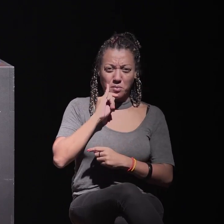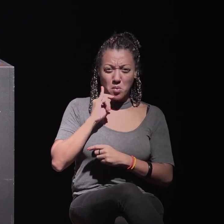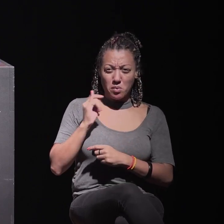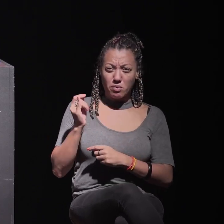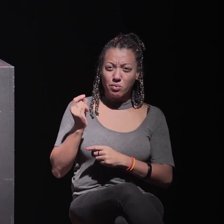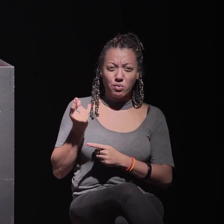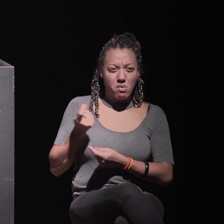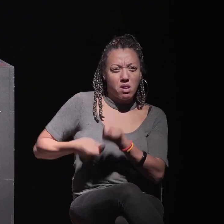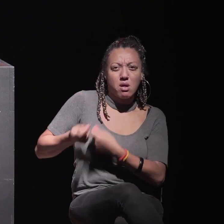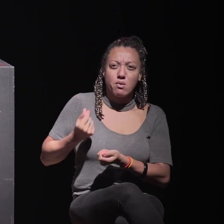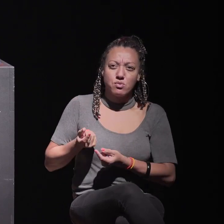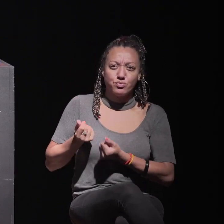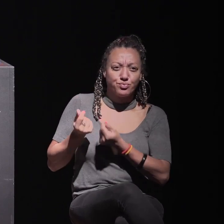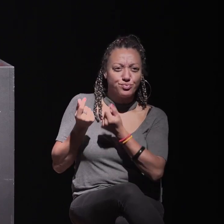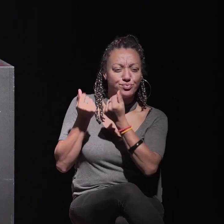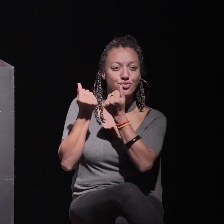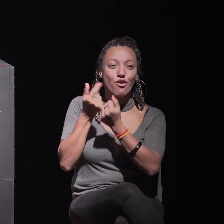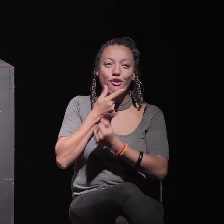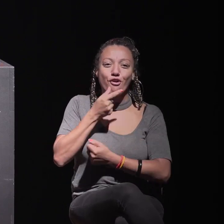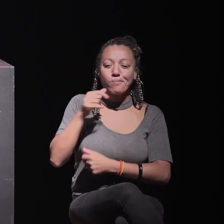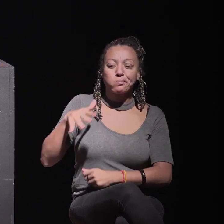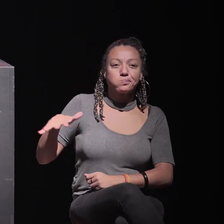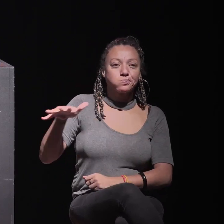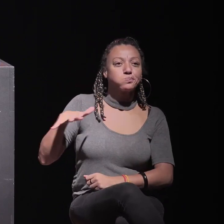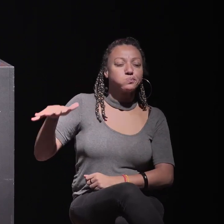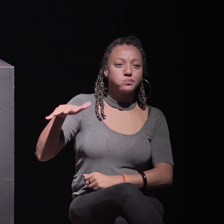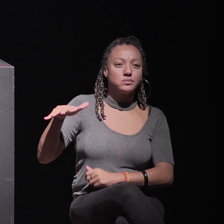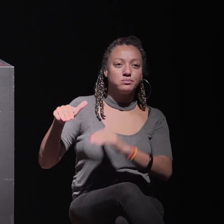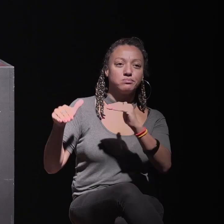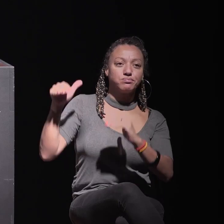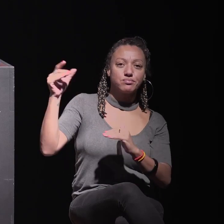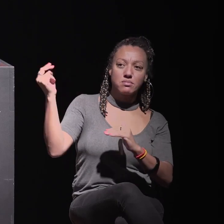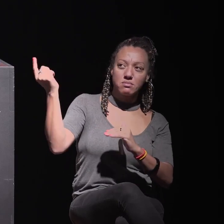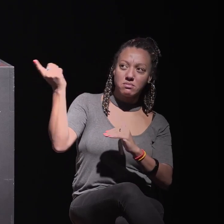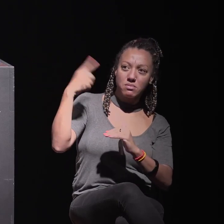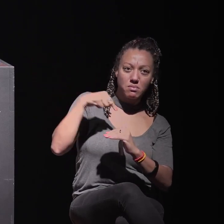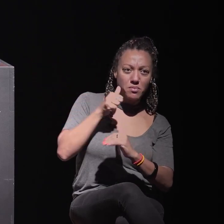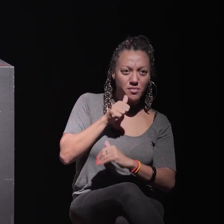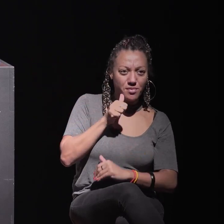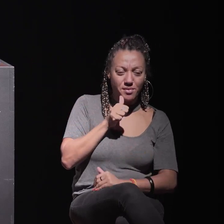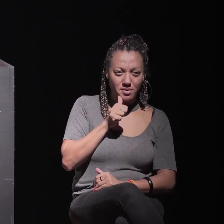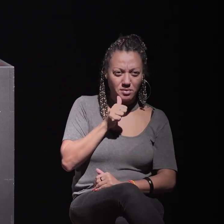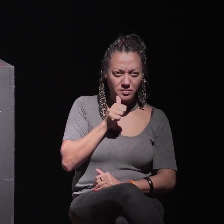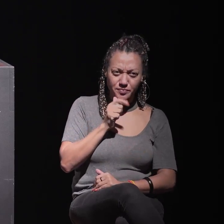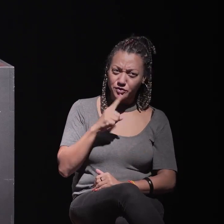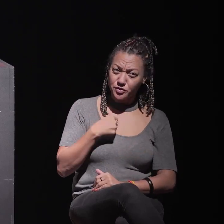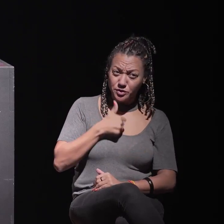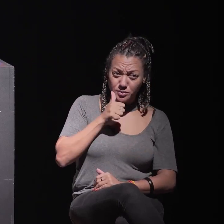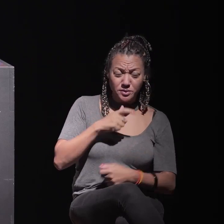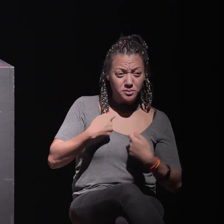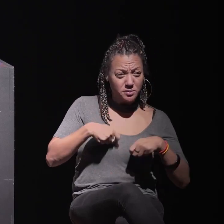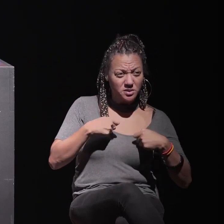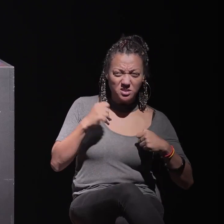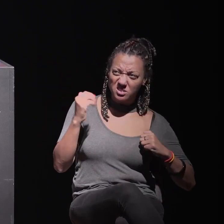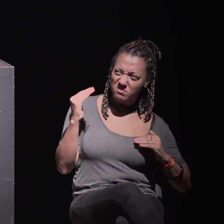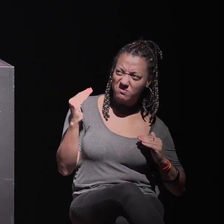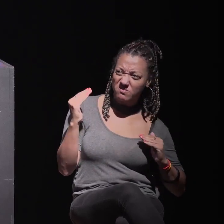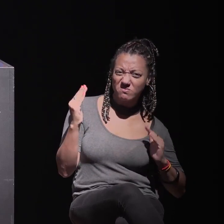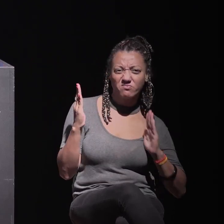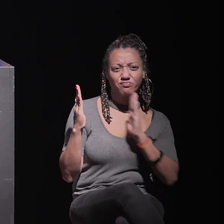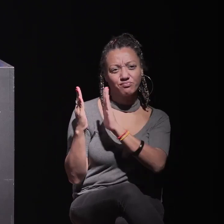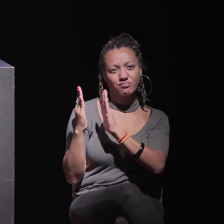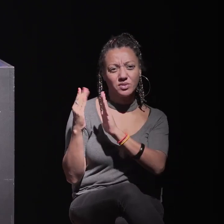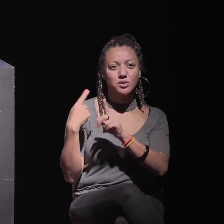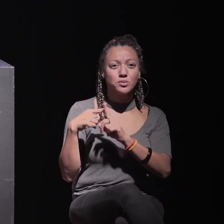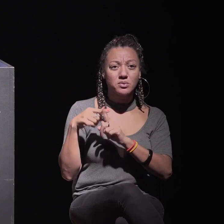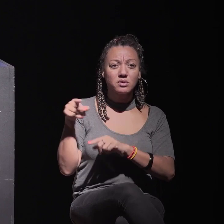homens exercem sobre o corpo e sobre a vida das mulheres. De modo que a gente precisa enfrentar os privilégios